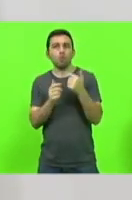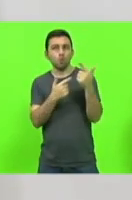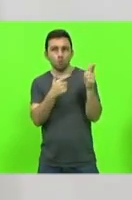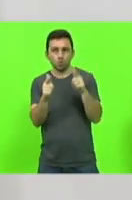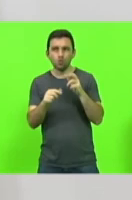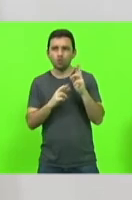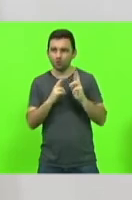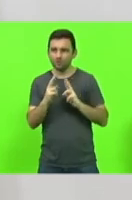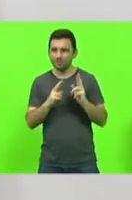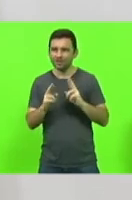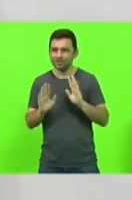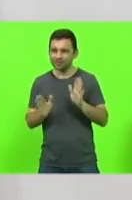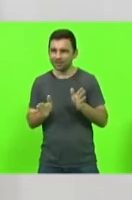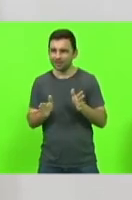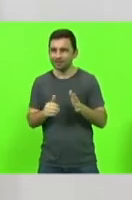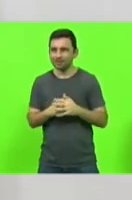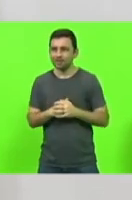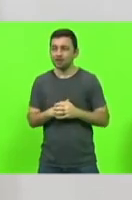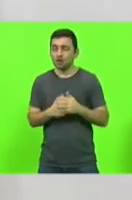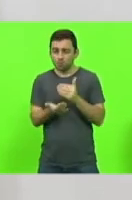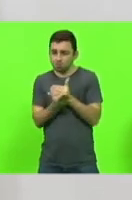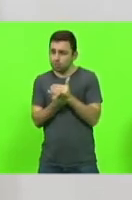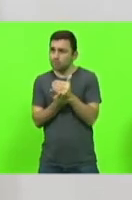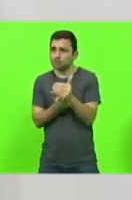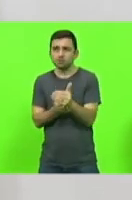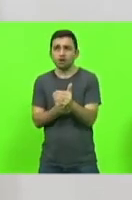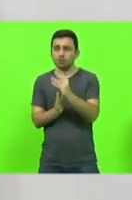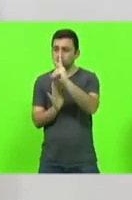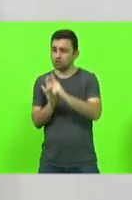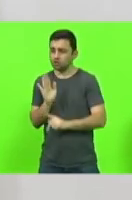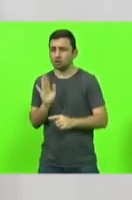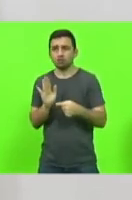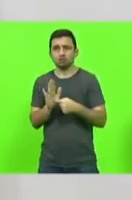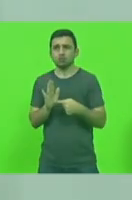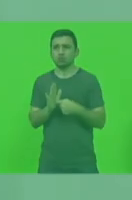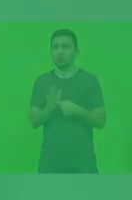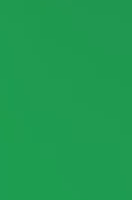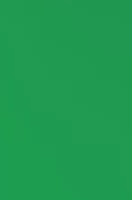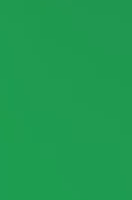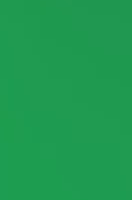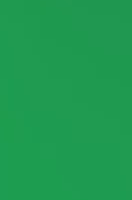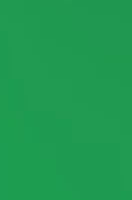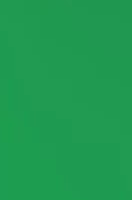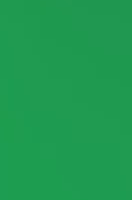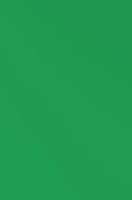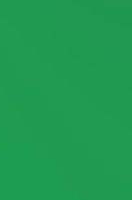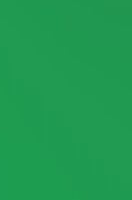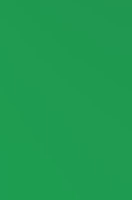rodovias, para que se inicie pelo menos os projetos. Nesse momento, nem projeto nós temos.